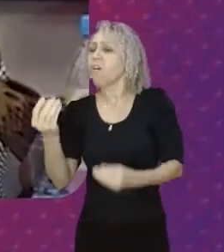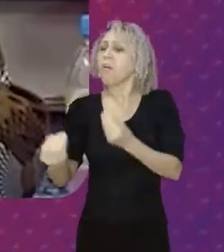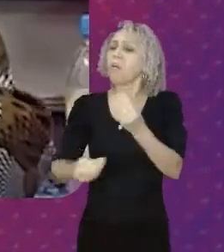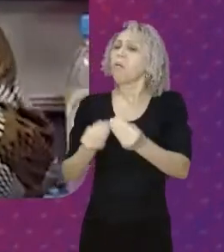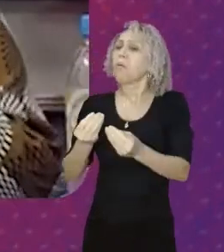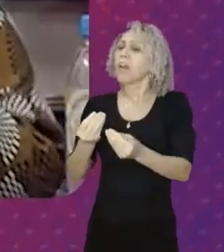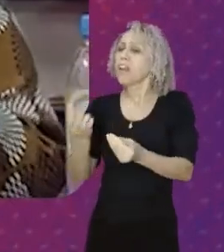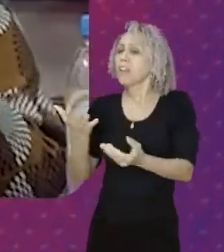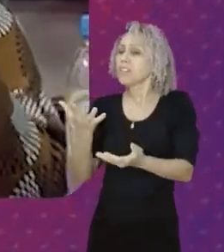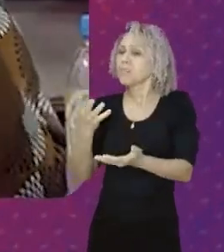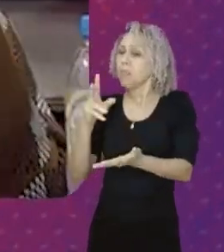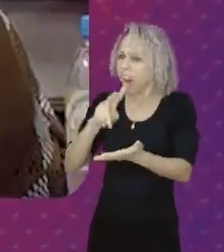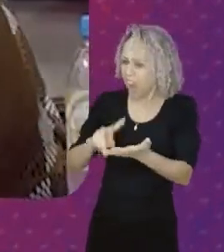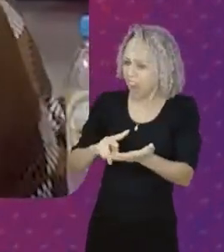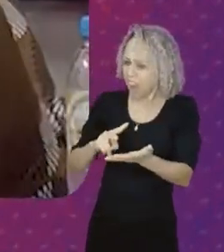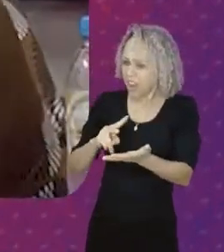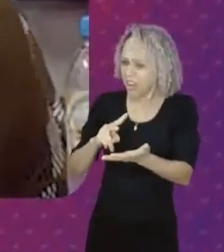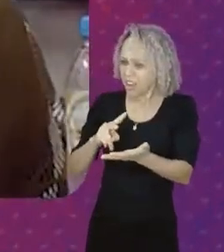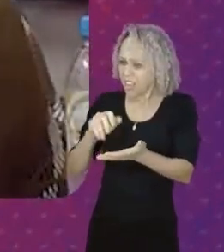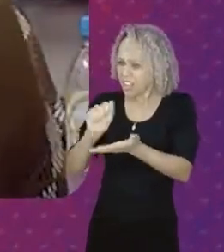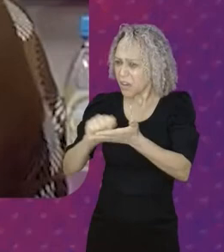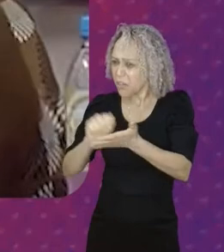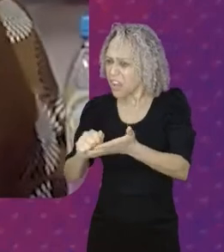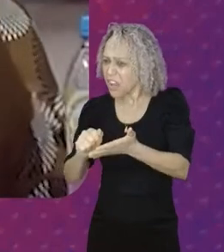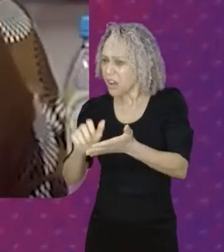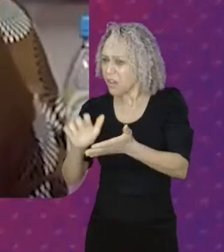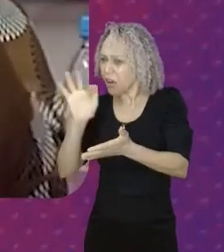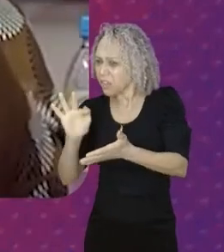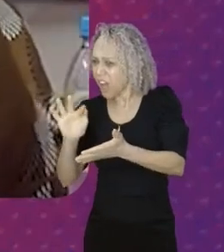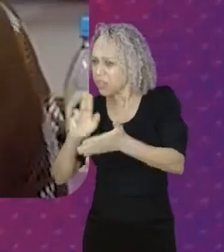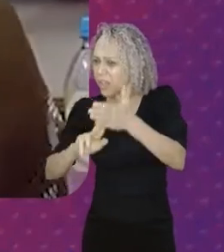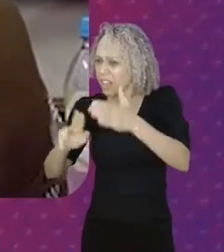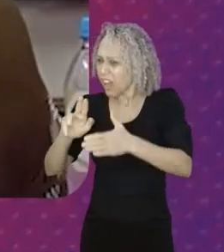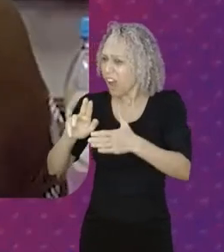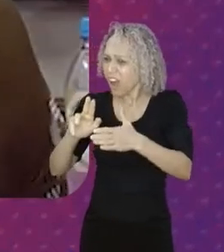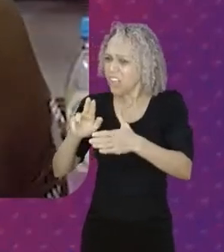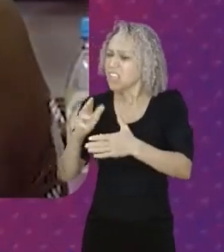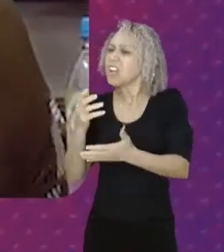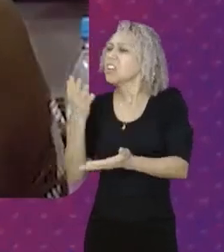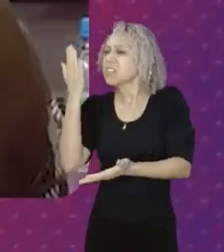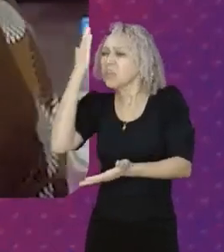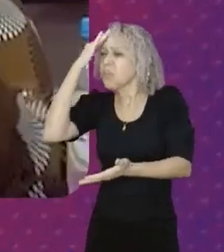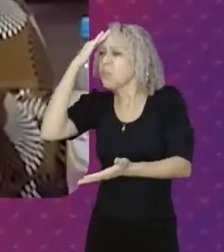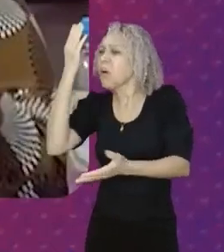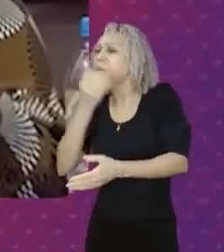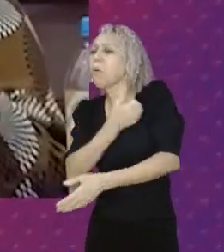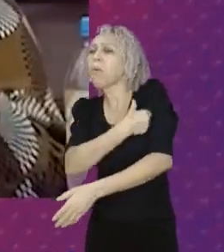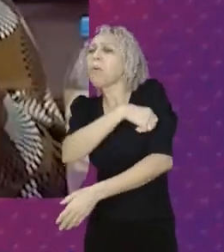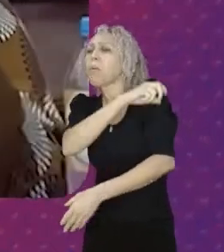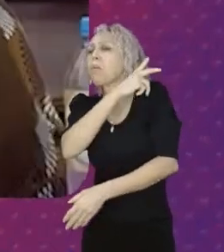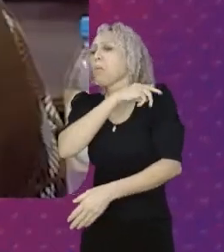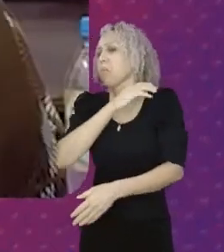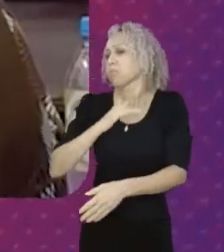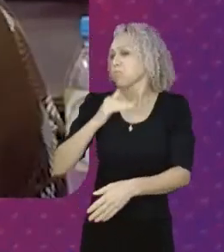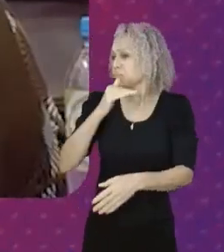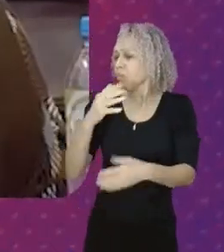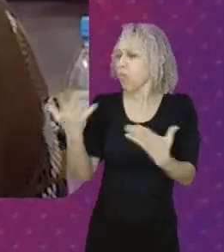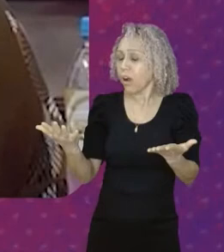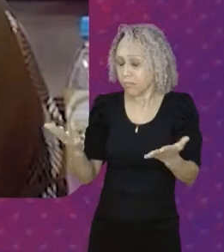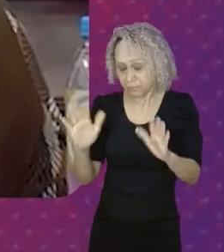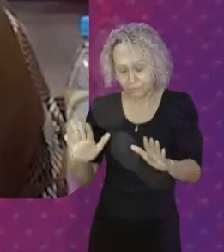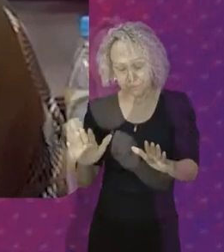família de vocês, naquelas pessoas que não foram alfabetizadas, que não tiveram acesso à